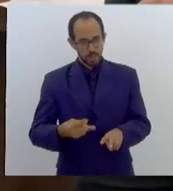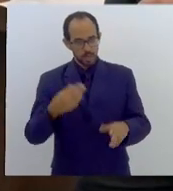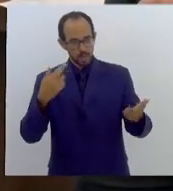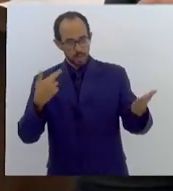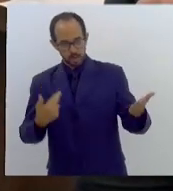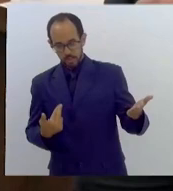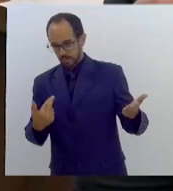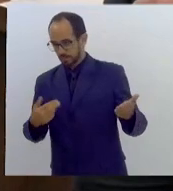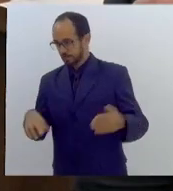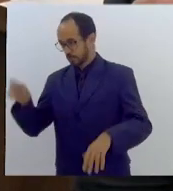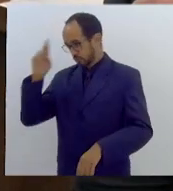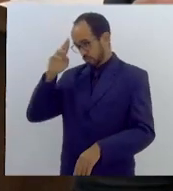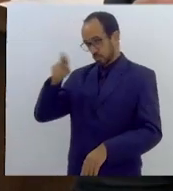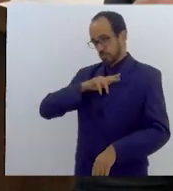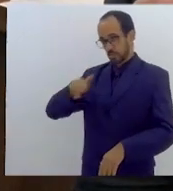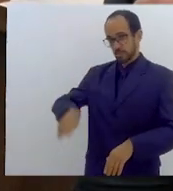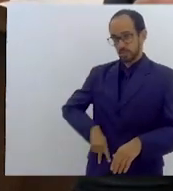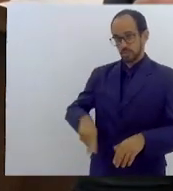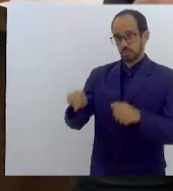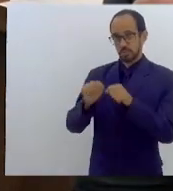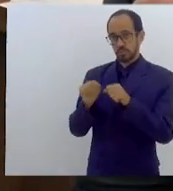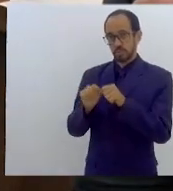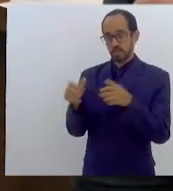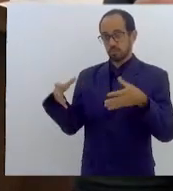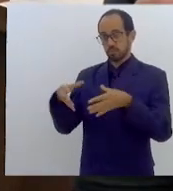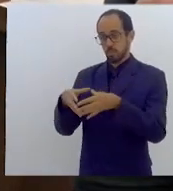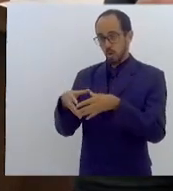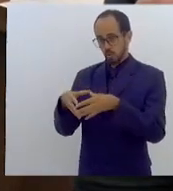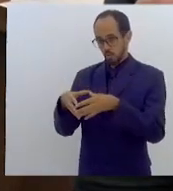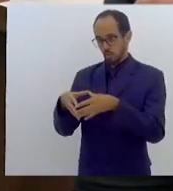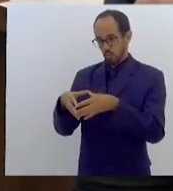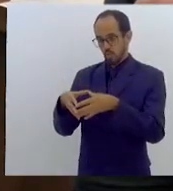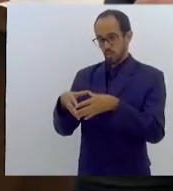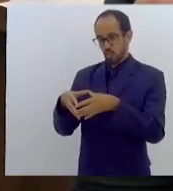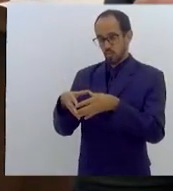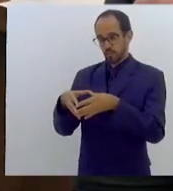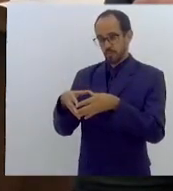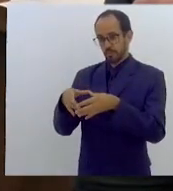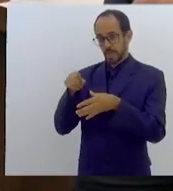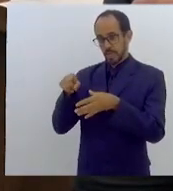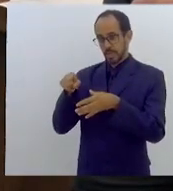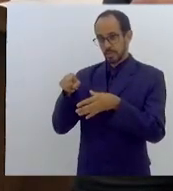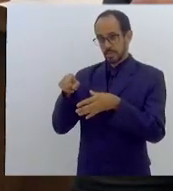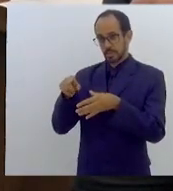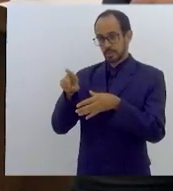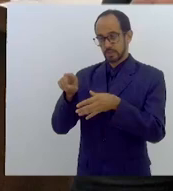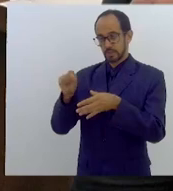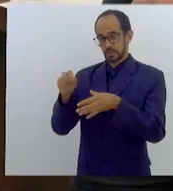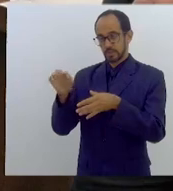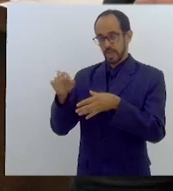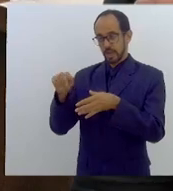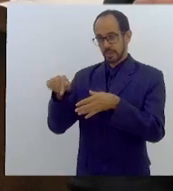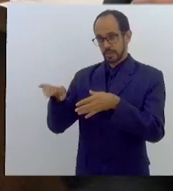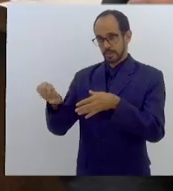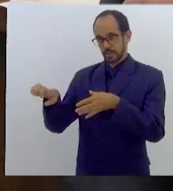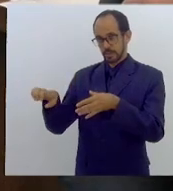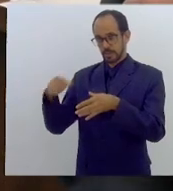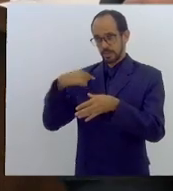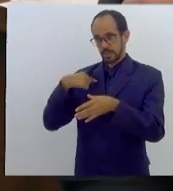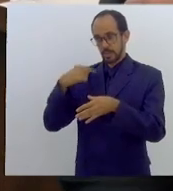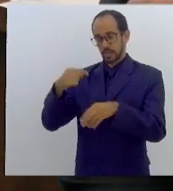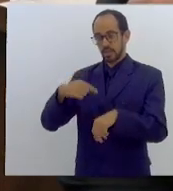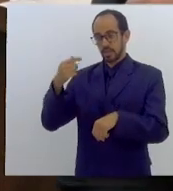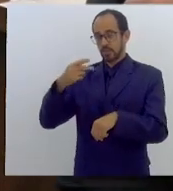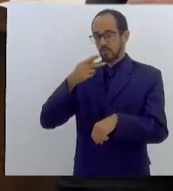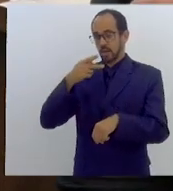só para a gente fazer aqui em bloco, como eu fiz, nesse destaque eu ressaltei na minha fala com relação